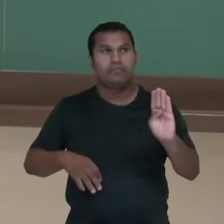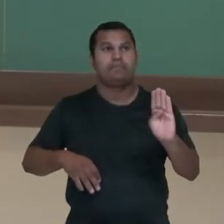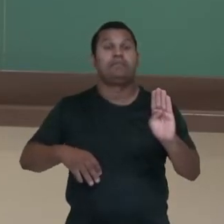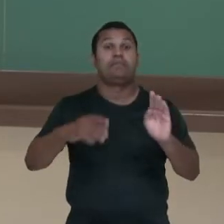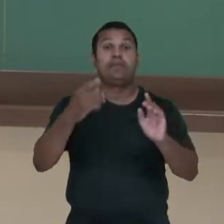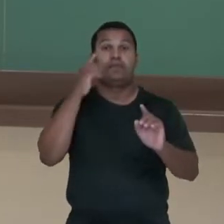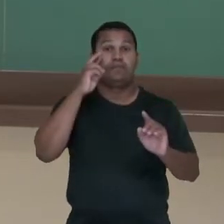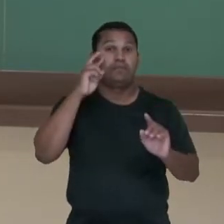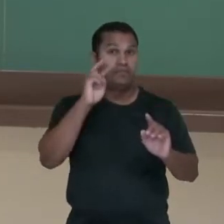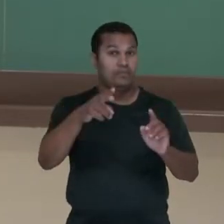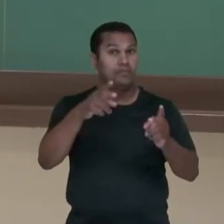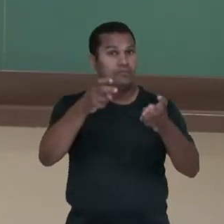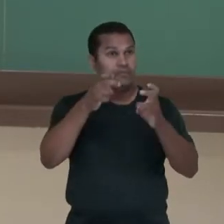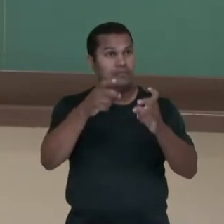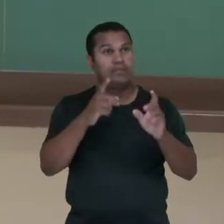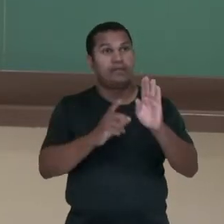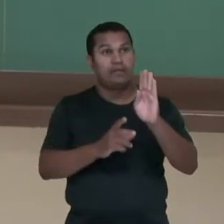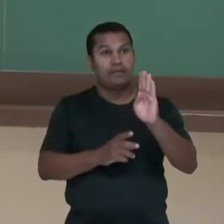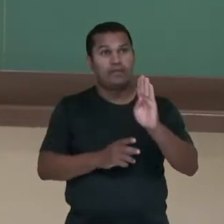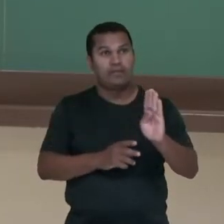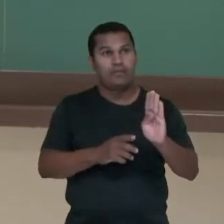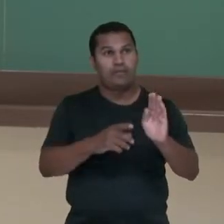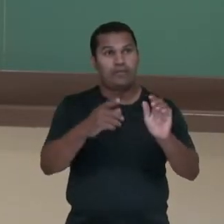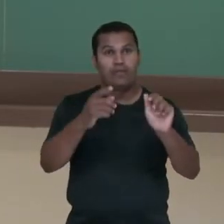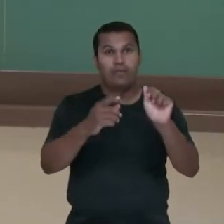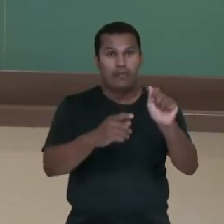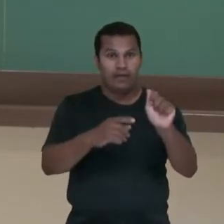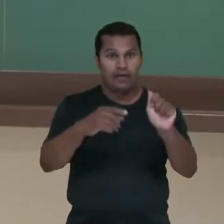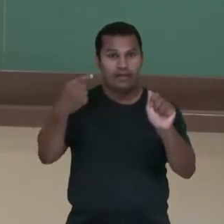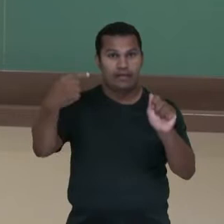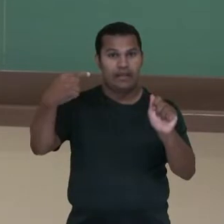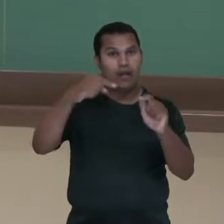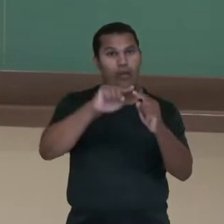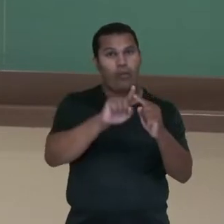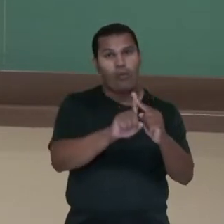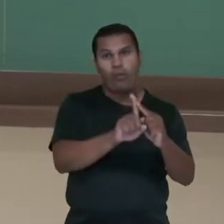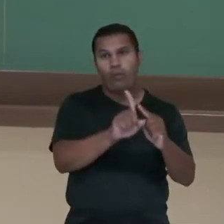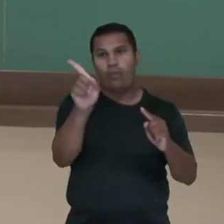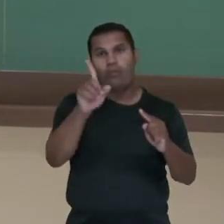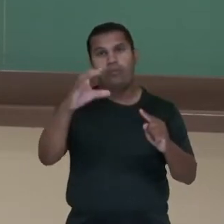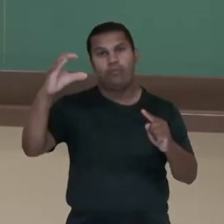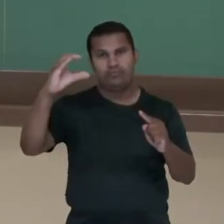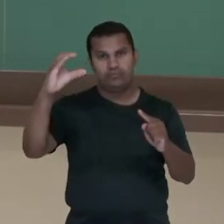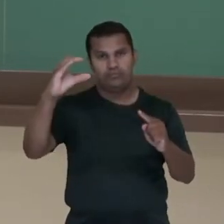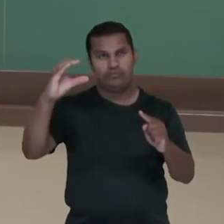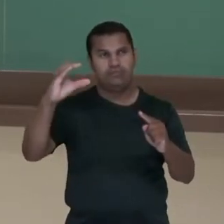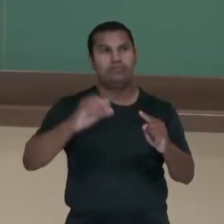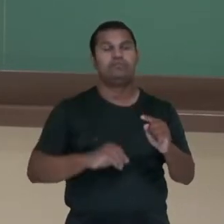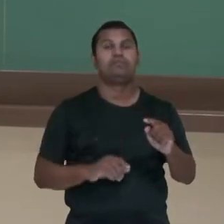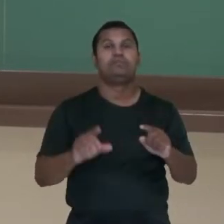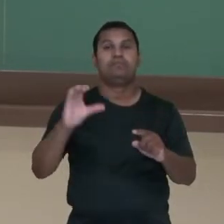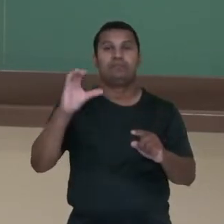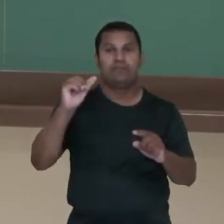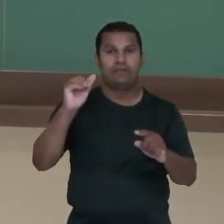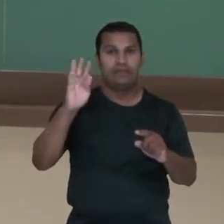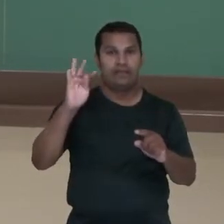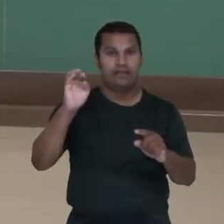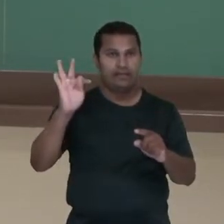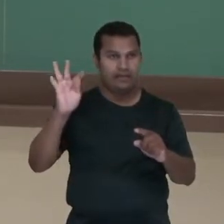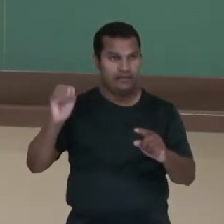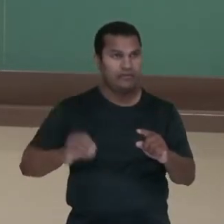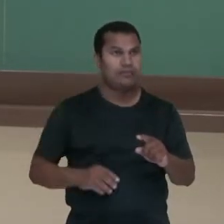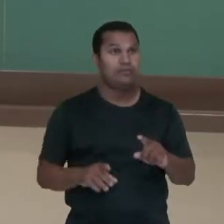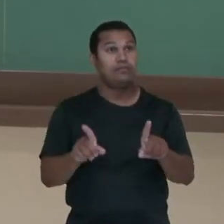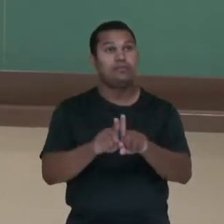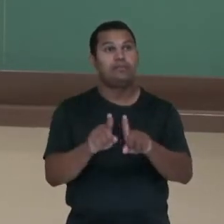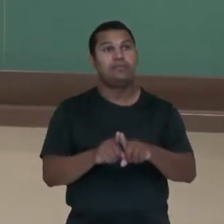reto. Temos as medidas dos catetos, que no caso são o B e o C, e ainda temos também alfa e beta, que